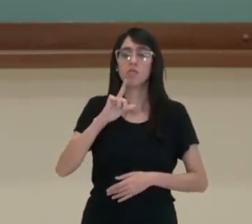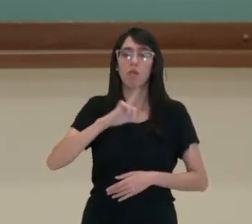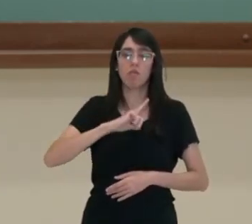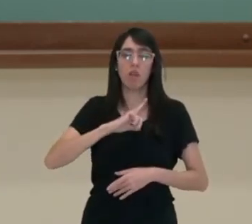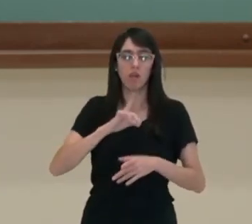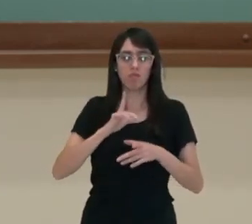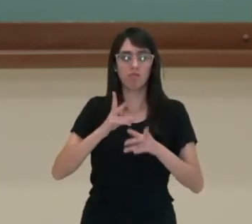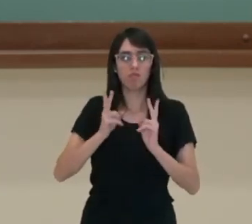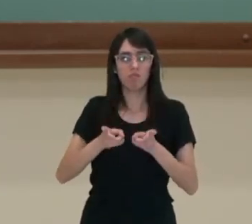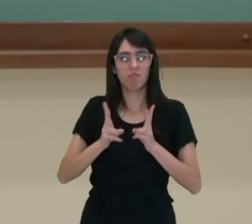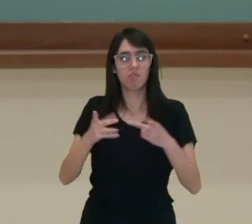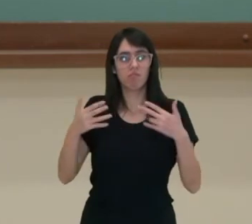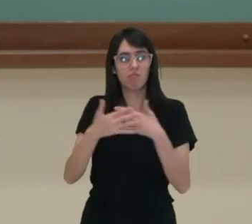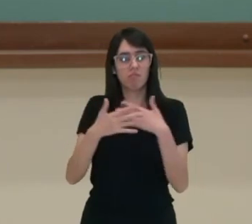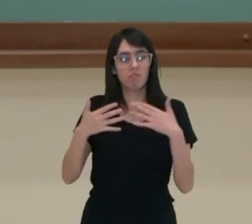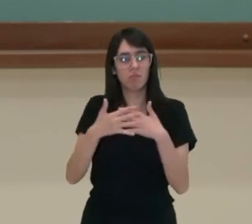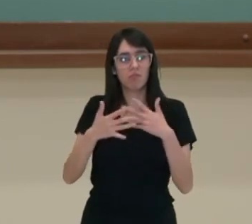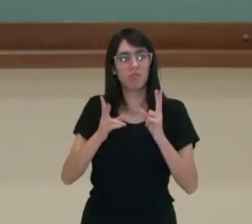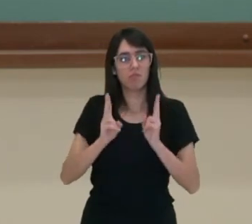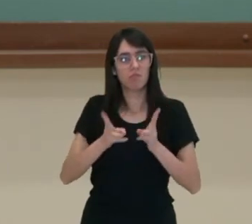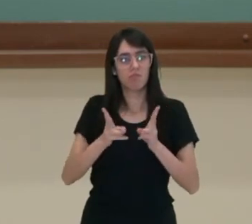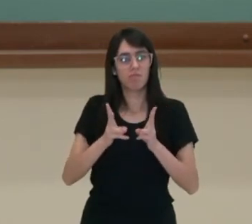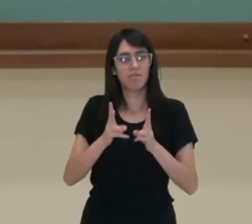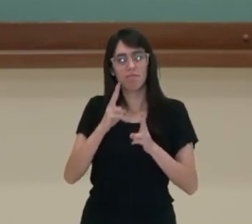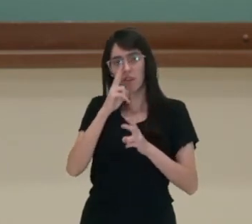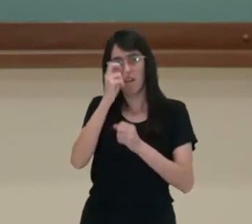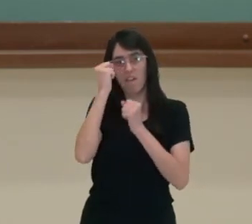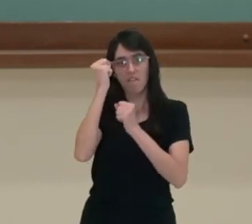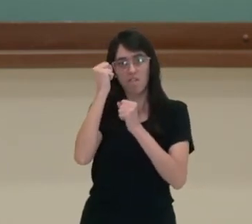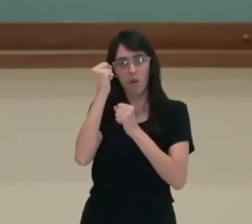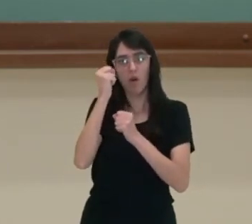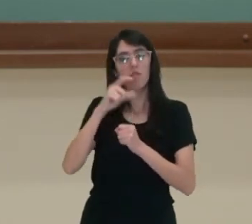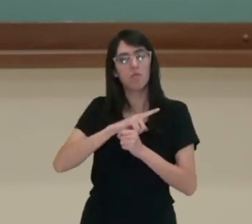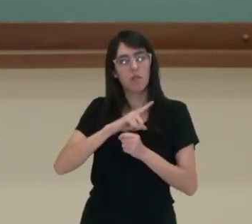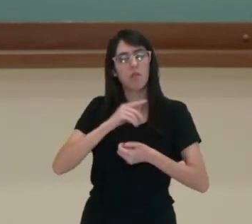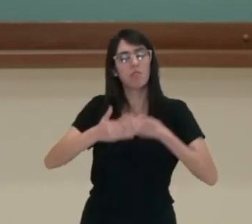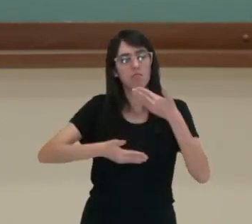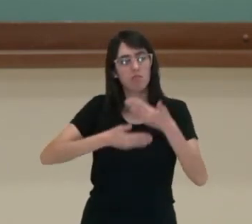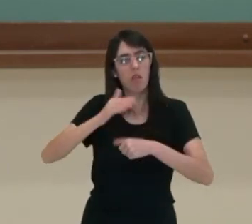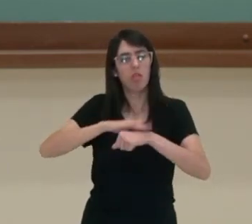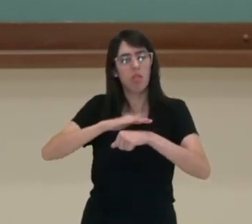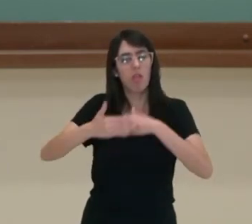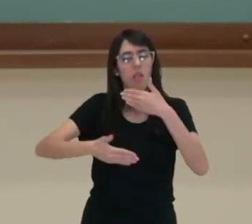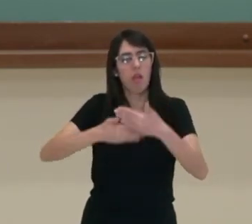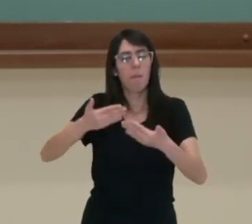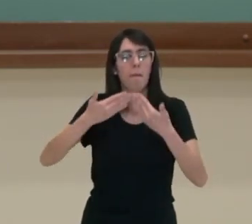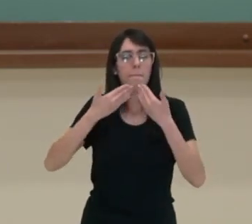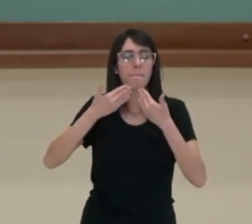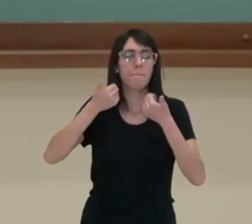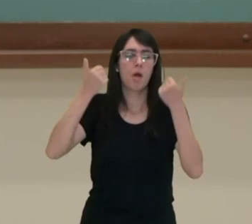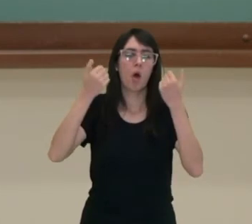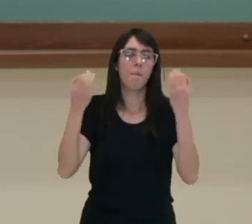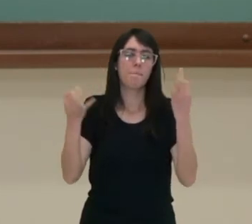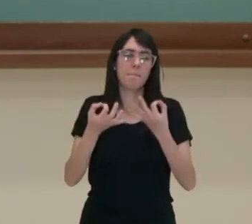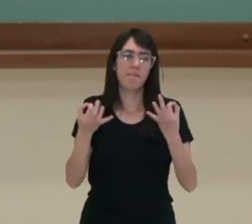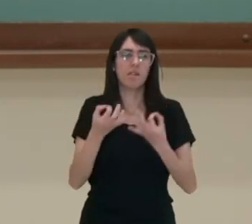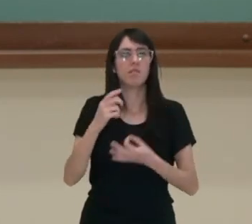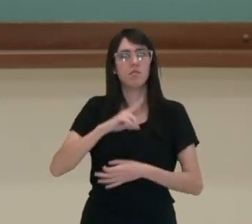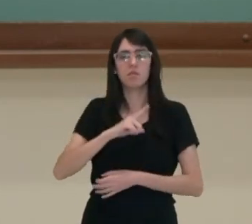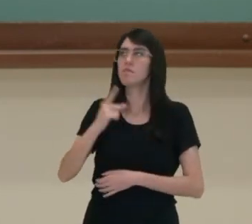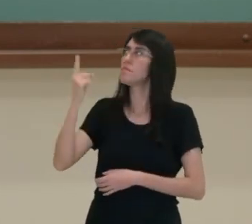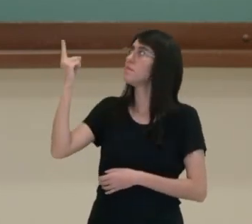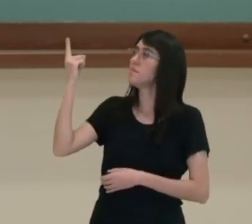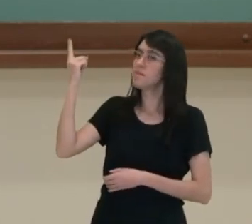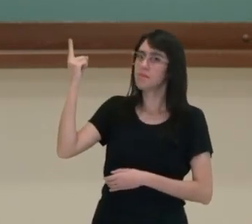Então, ela vai sendo moldada ao longo do tempo, né? Então, e aí vai inervando, cheio de